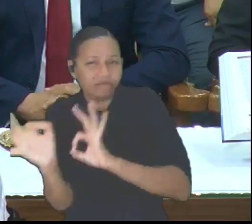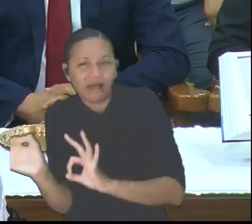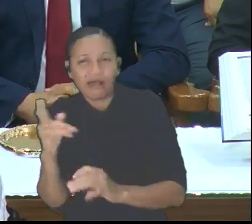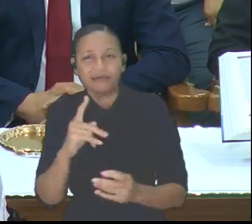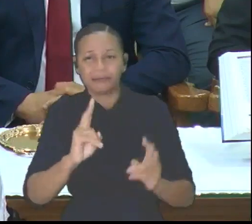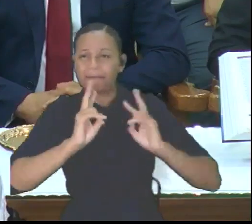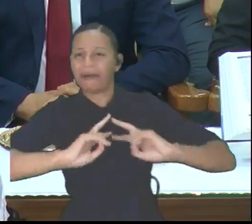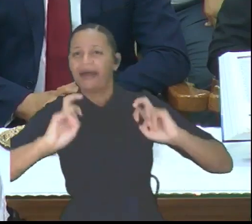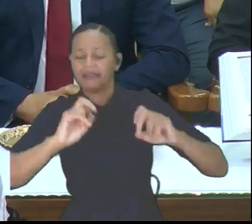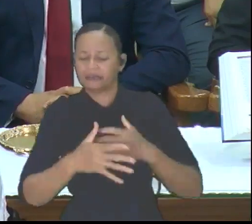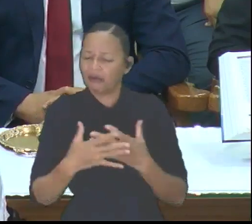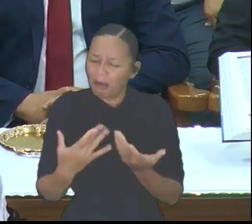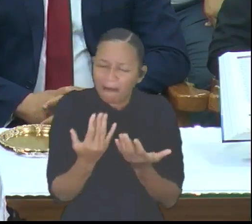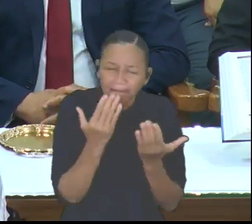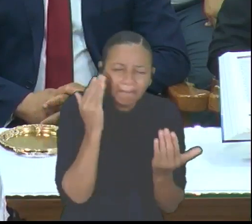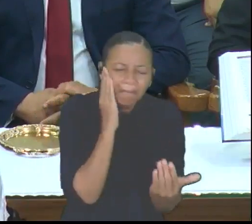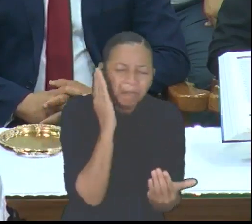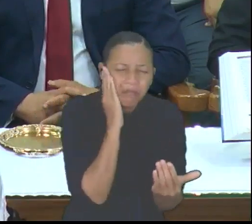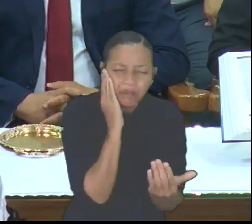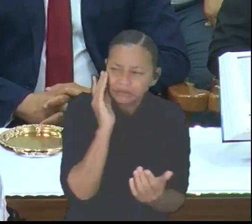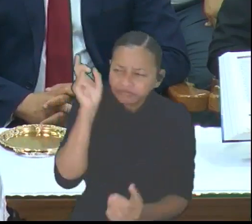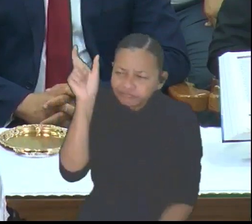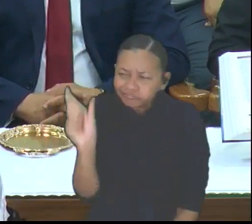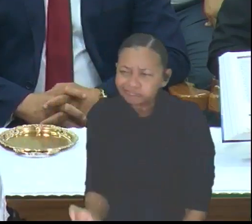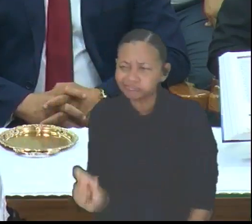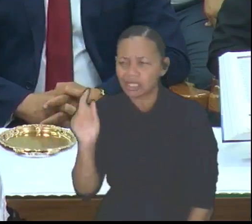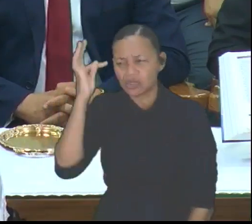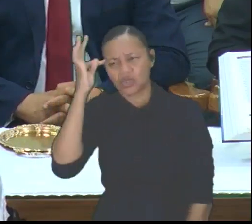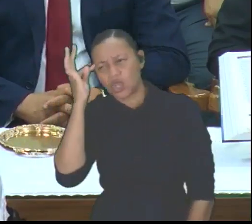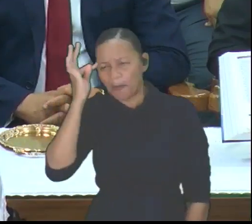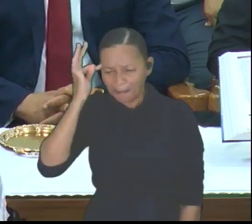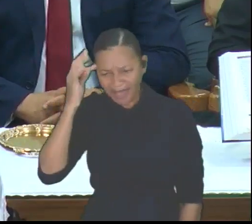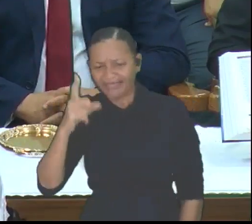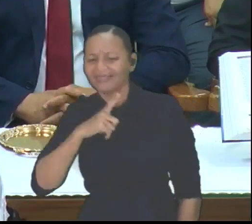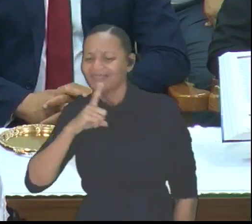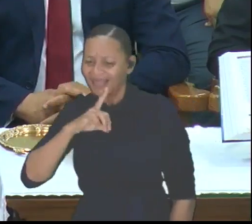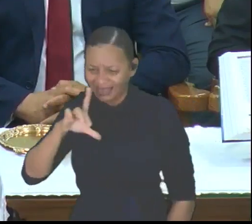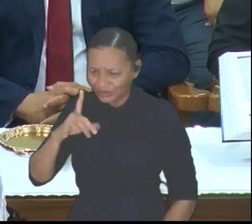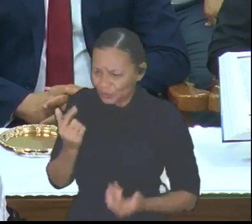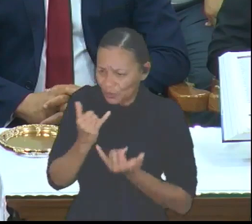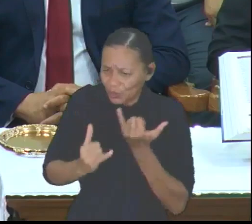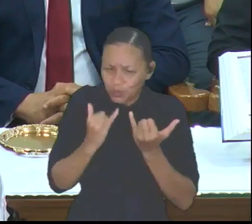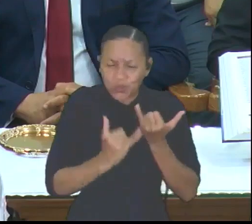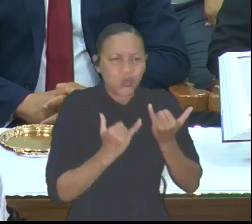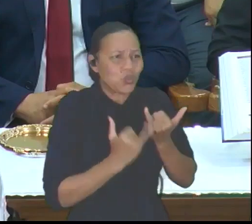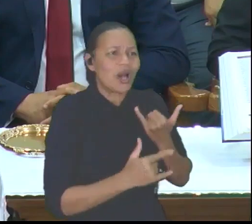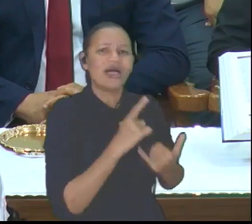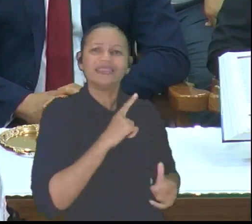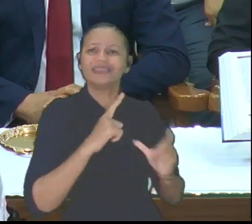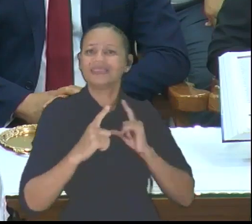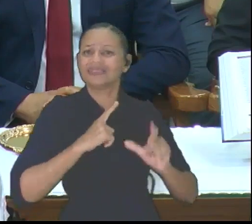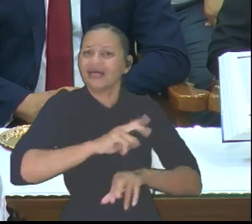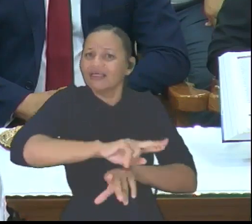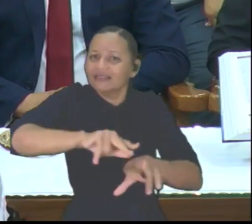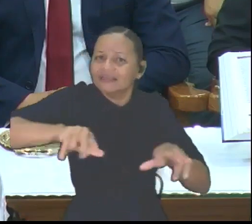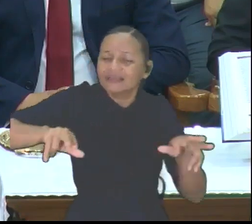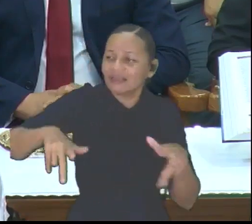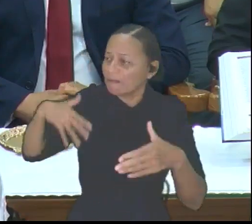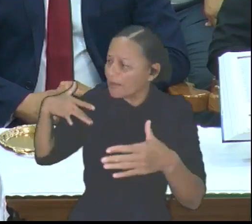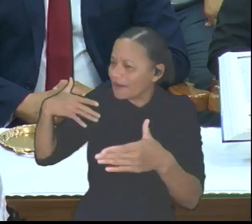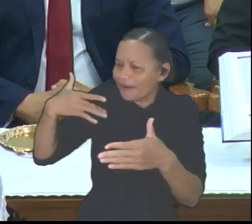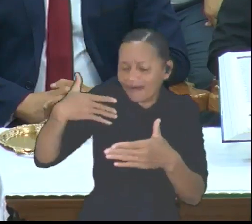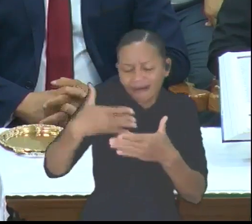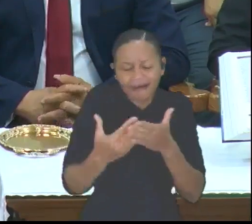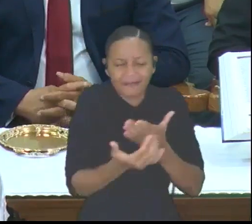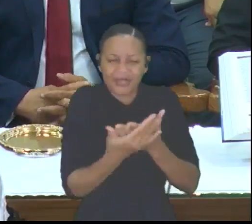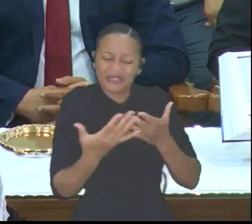começamos a enxergar um pouquinho de Tomé dentro de cada um de nós. E nós vamos perceber, ao longo da